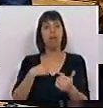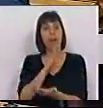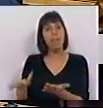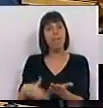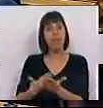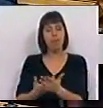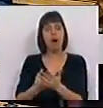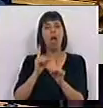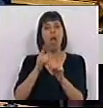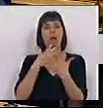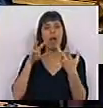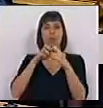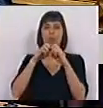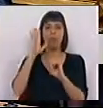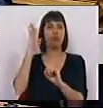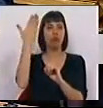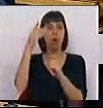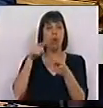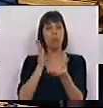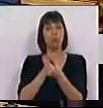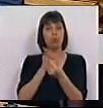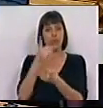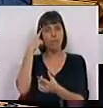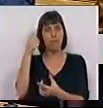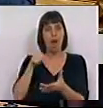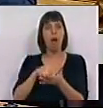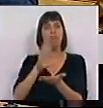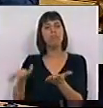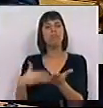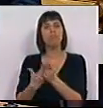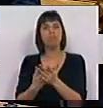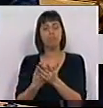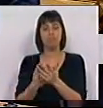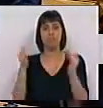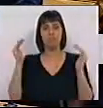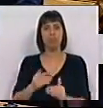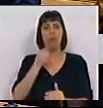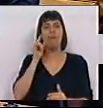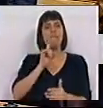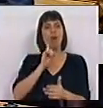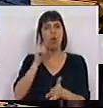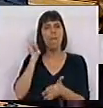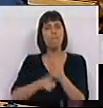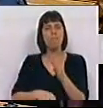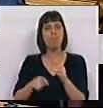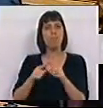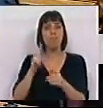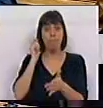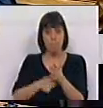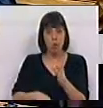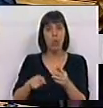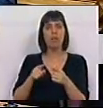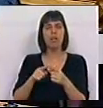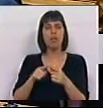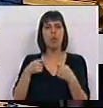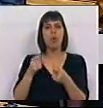proposta ataca diretamente o grande problema destes processos. Propõe a redução drástica dos valores das coimas, das multas